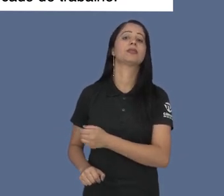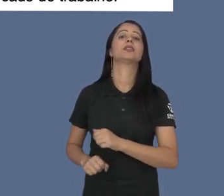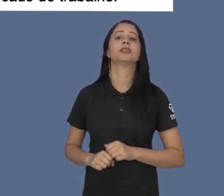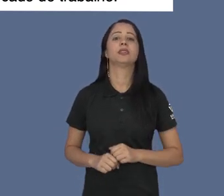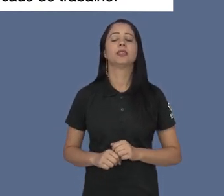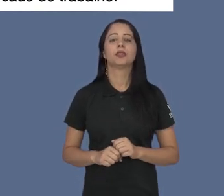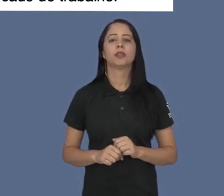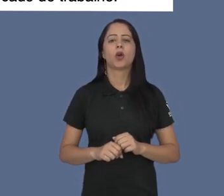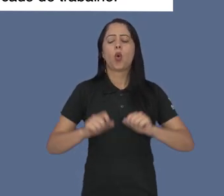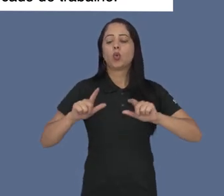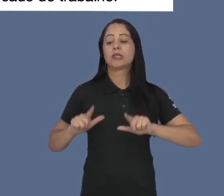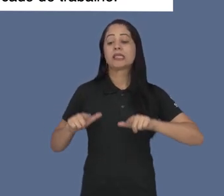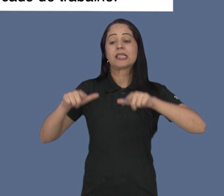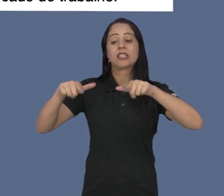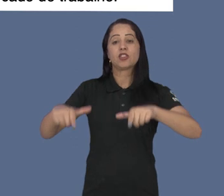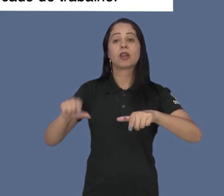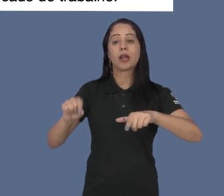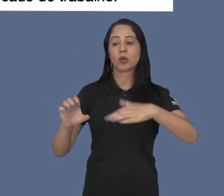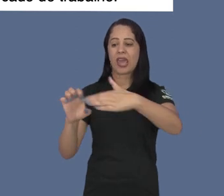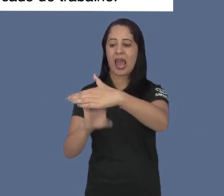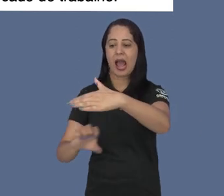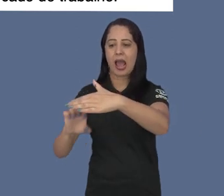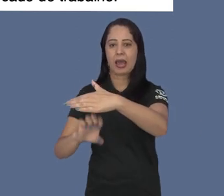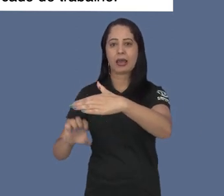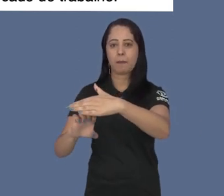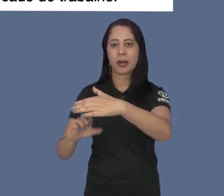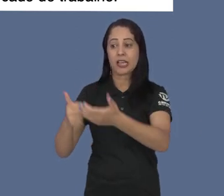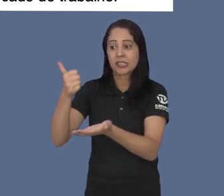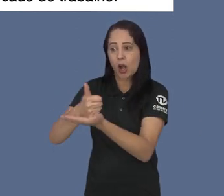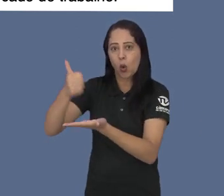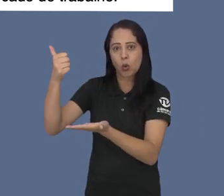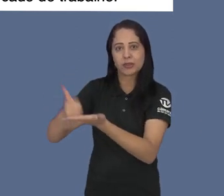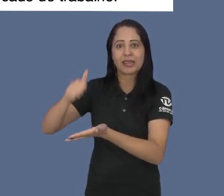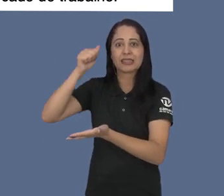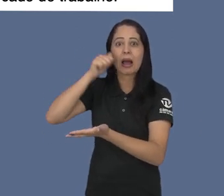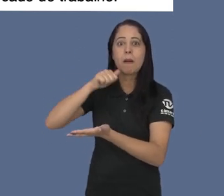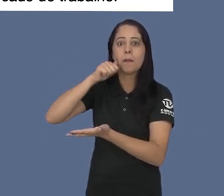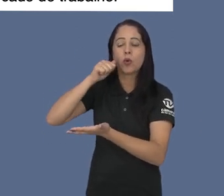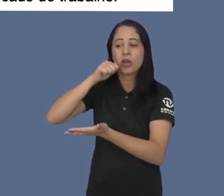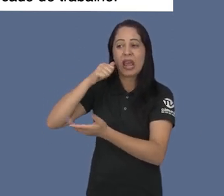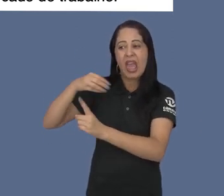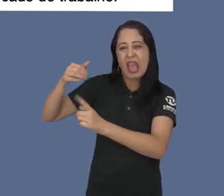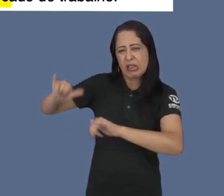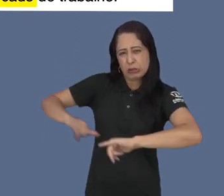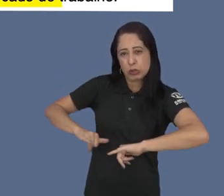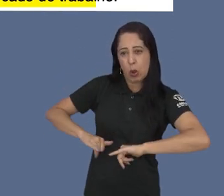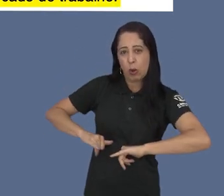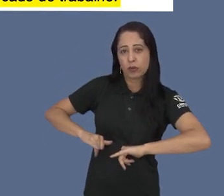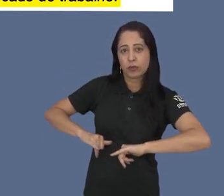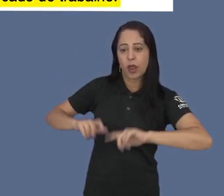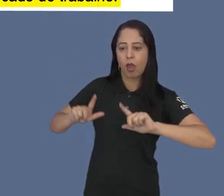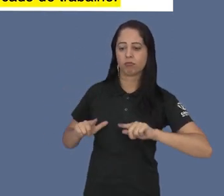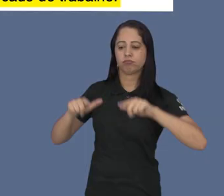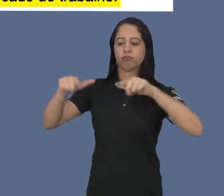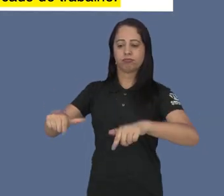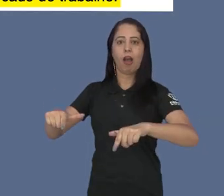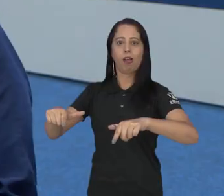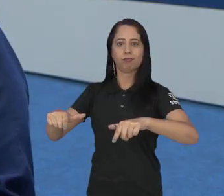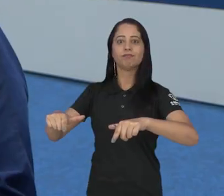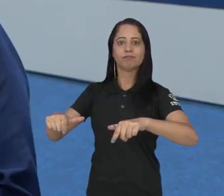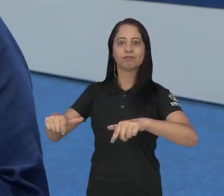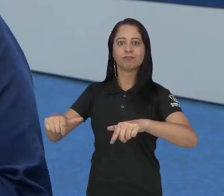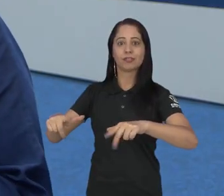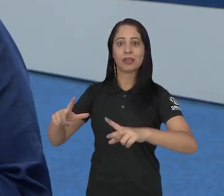parceiro das mulheres Um certificado para empresas que priorizarem a contratação de Mulheres vítimas de violência